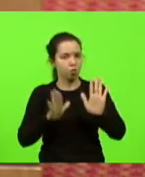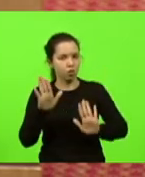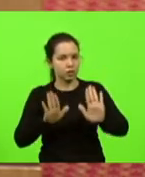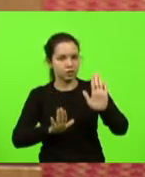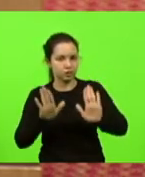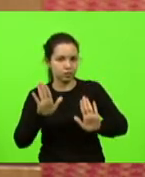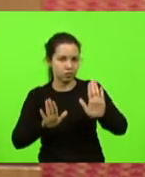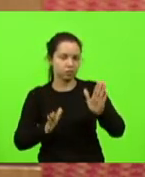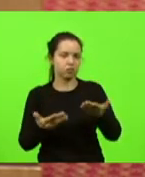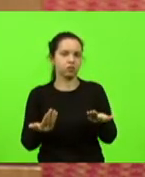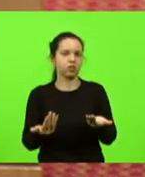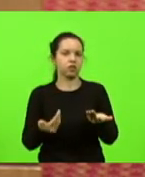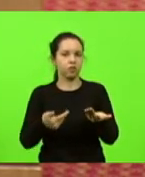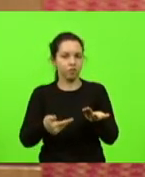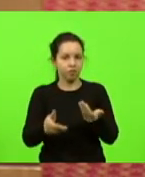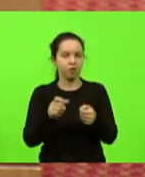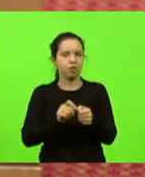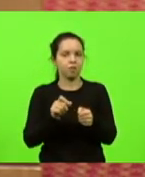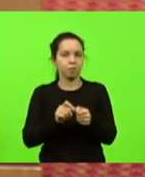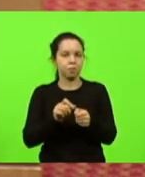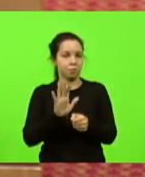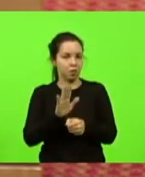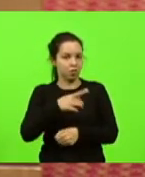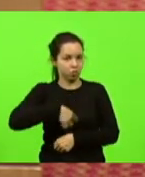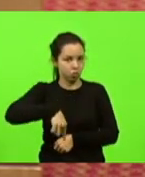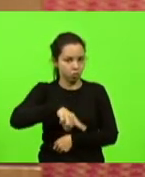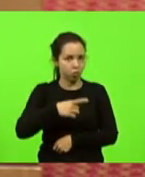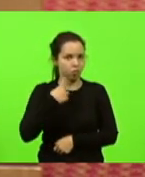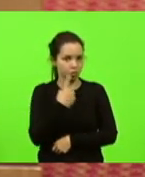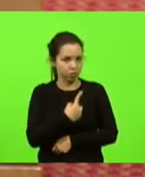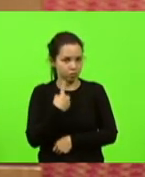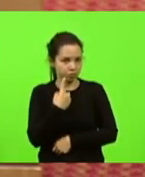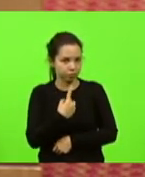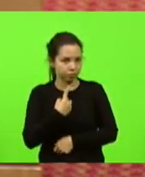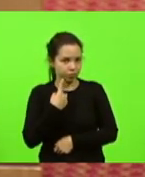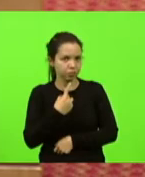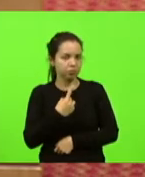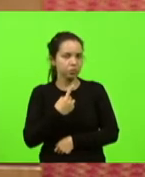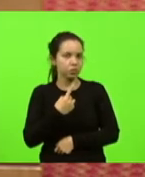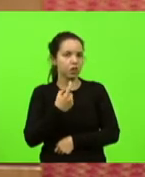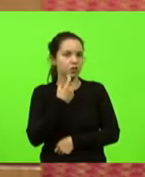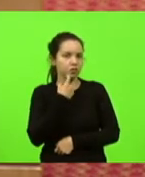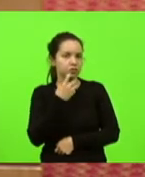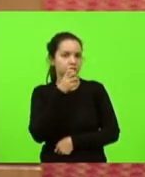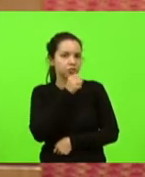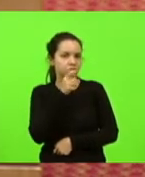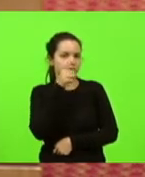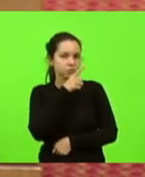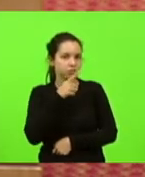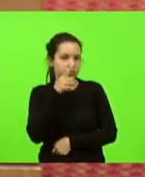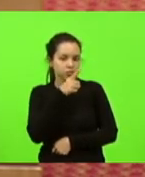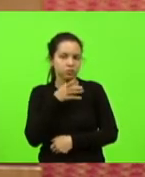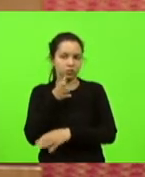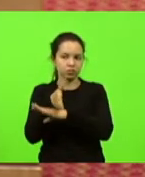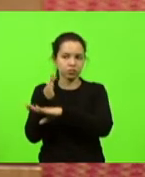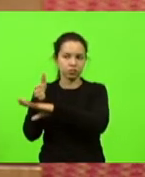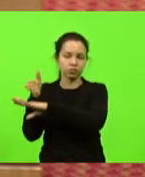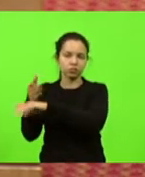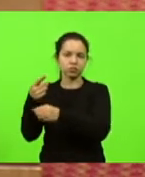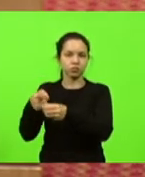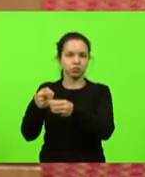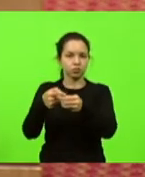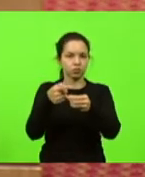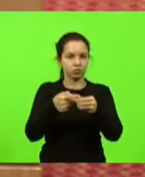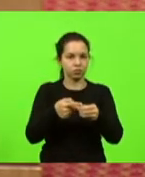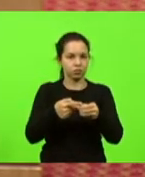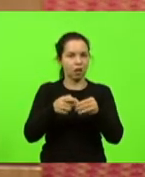vai realizar. Agora, nós, deputados, que estamos sexta, sábado, domingo, nos municípios, e não é de vez